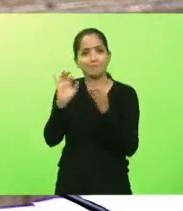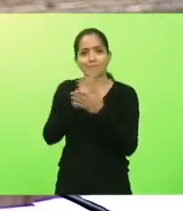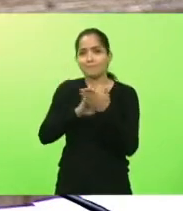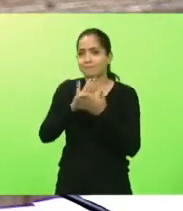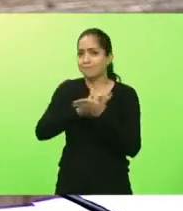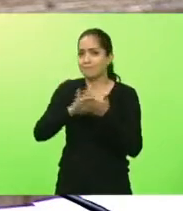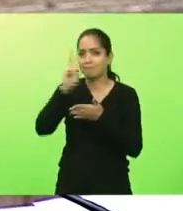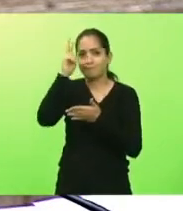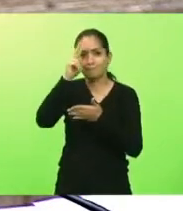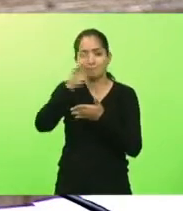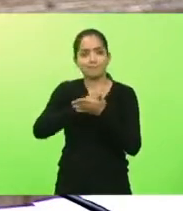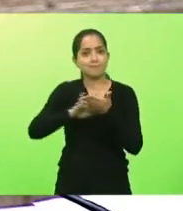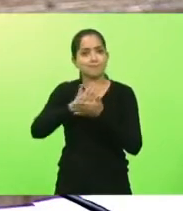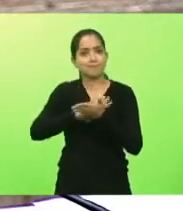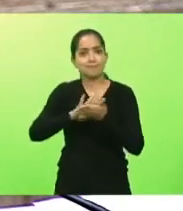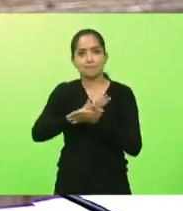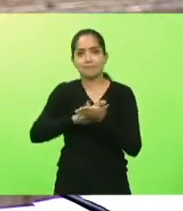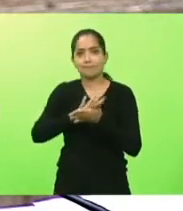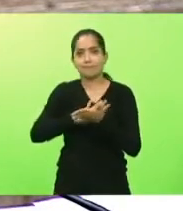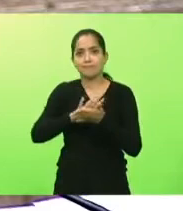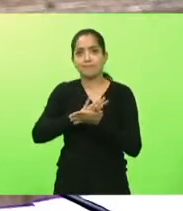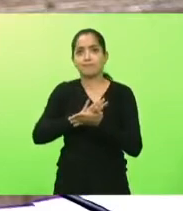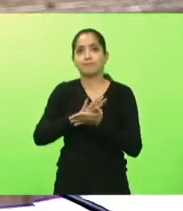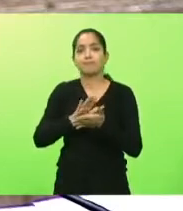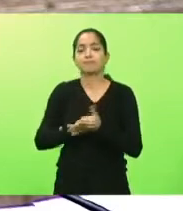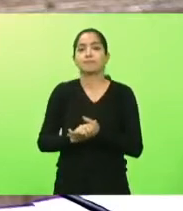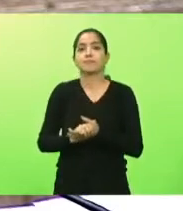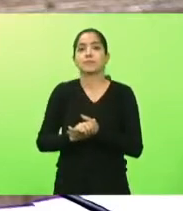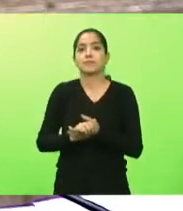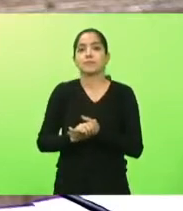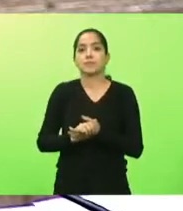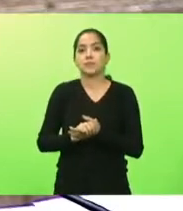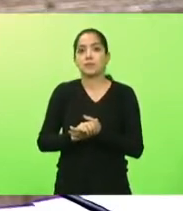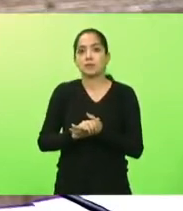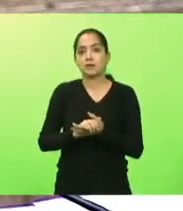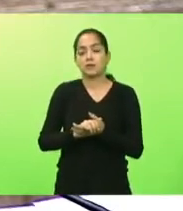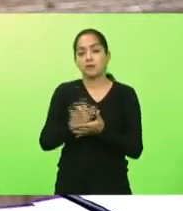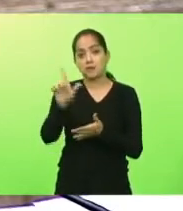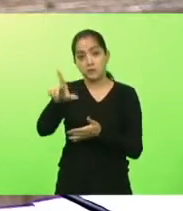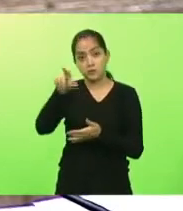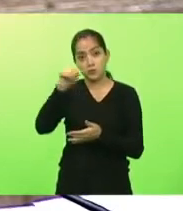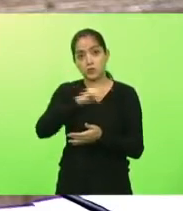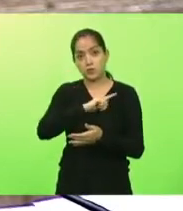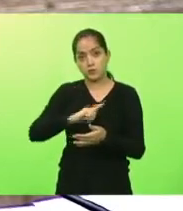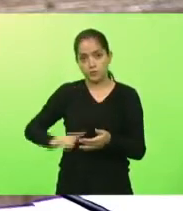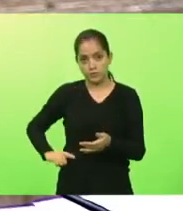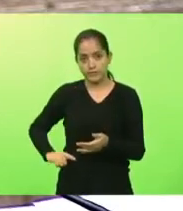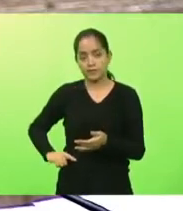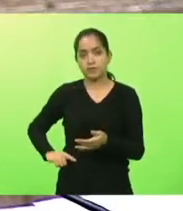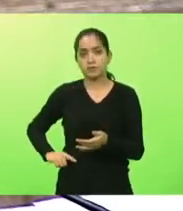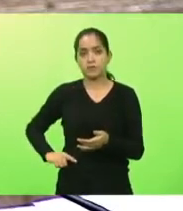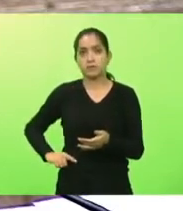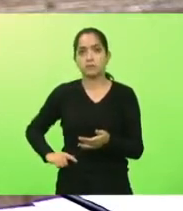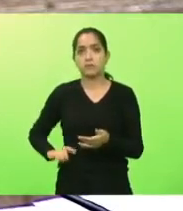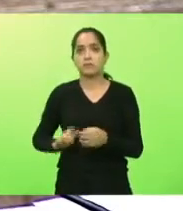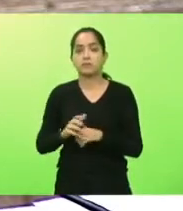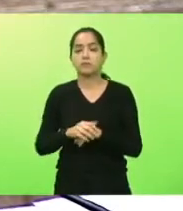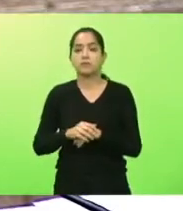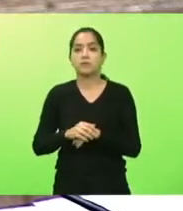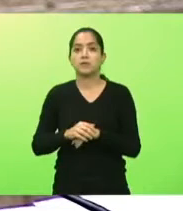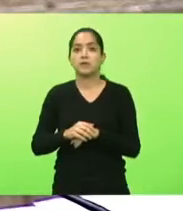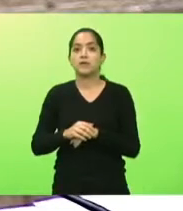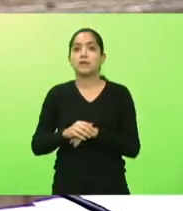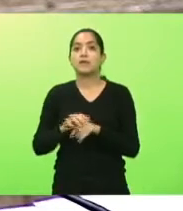lembrança pelo presidente que elegeu o governador Moisés. Sabe o que ele enviou